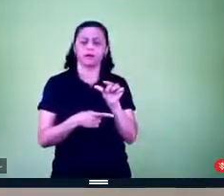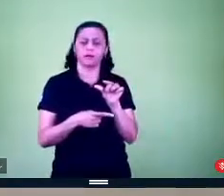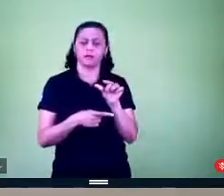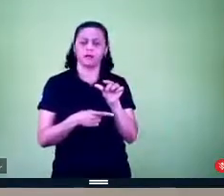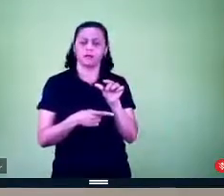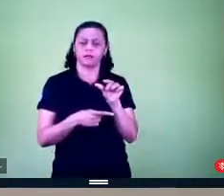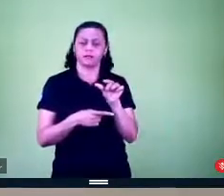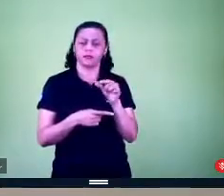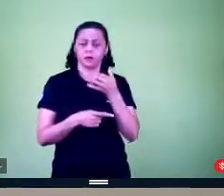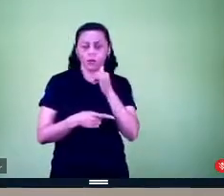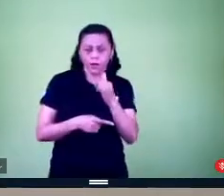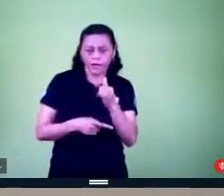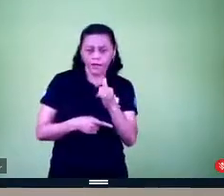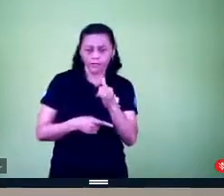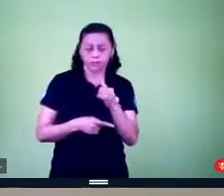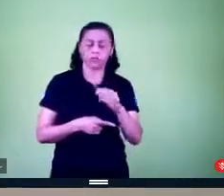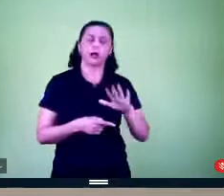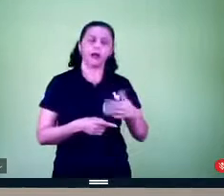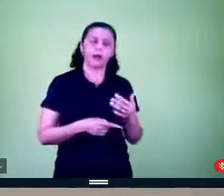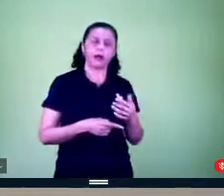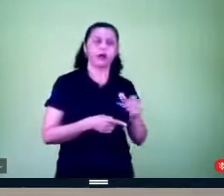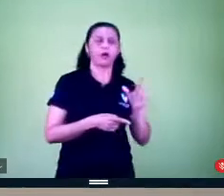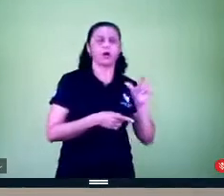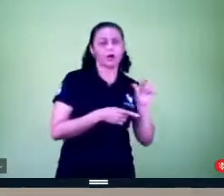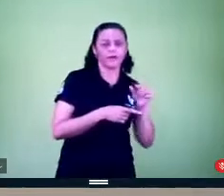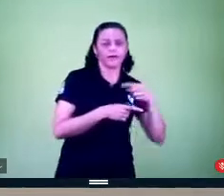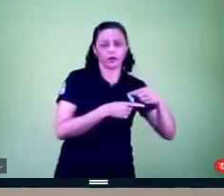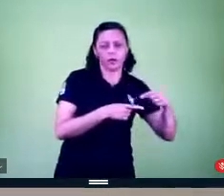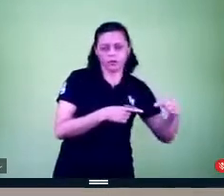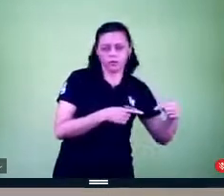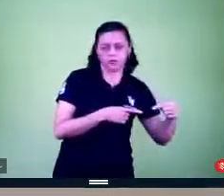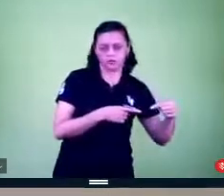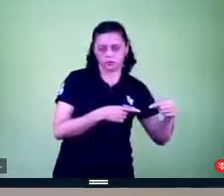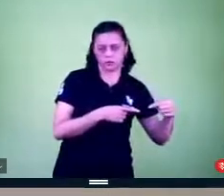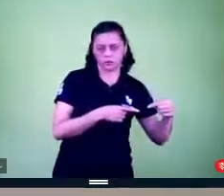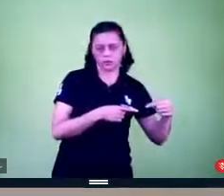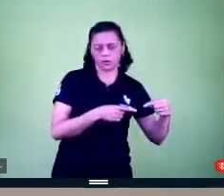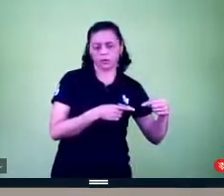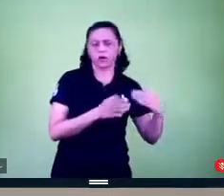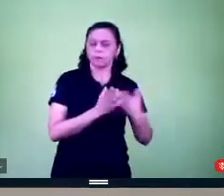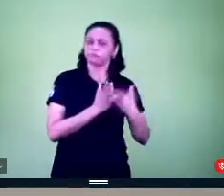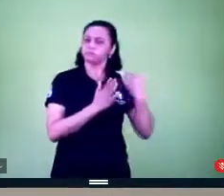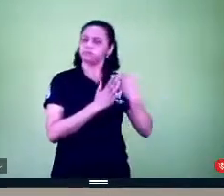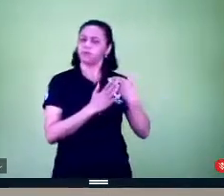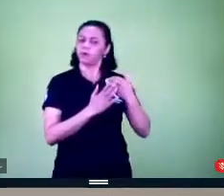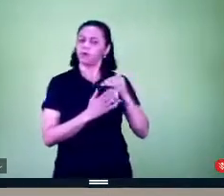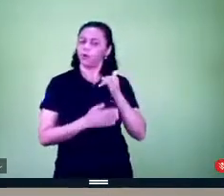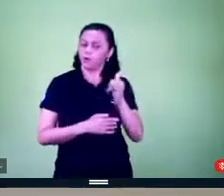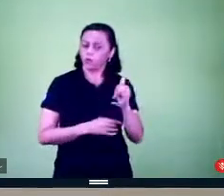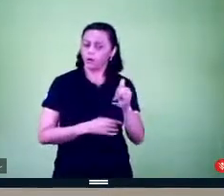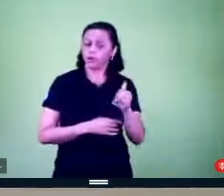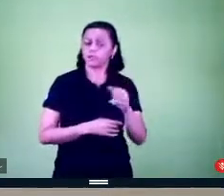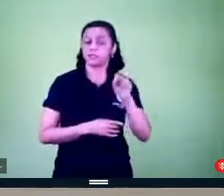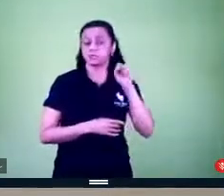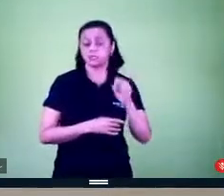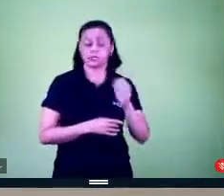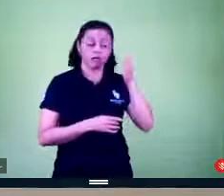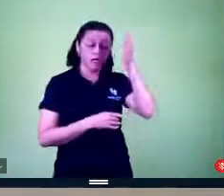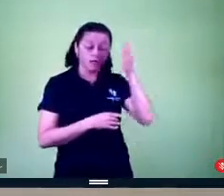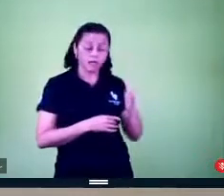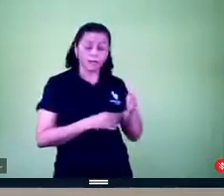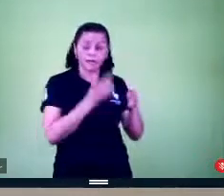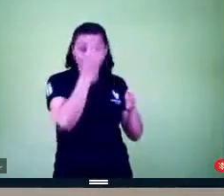circular por ele a maior corrente? Claro que faz. Né? Se o caminho de descida aqui é mais fácil, é menos